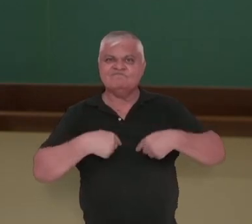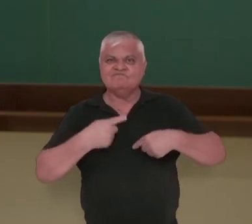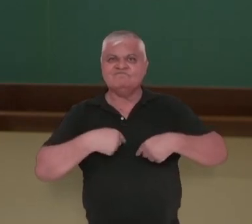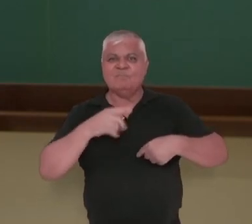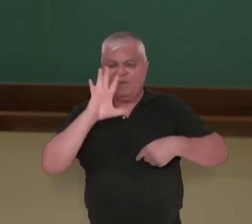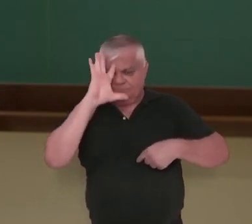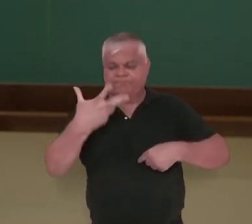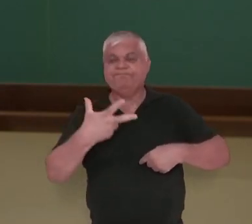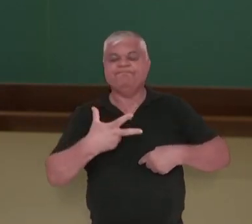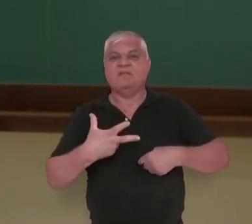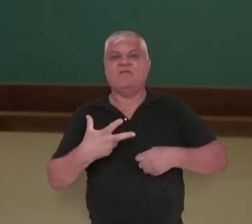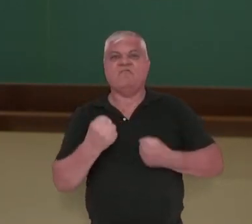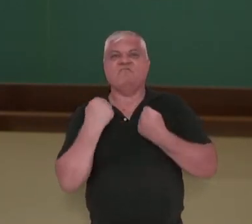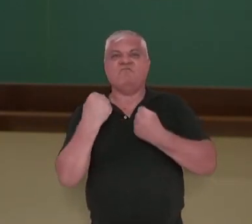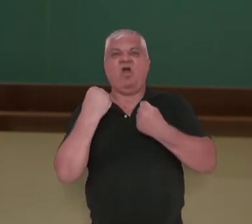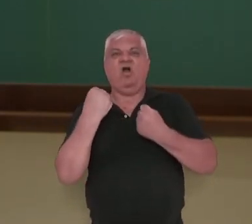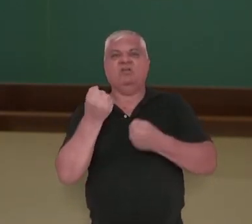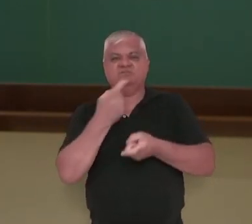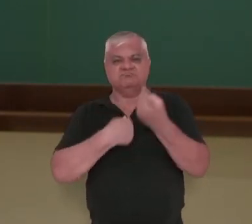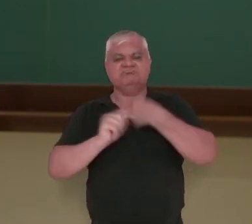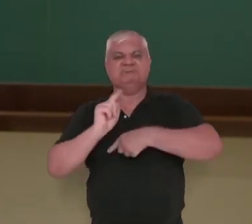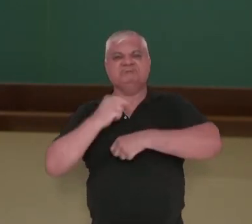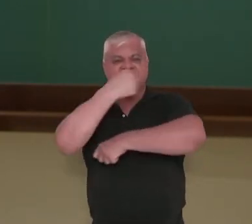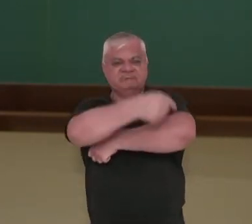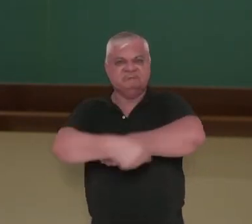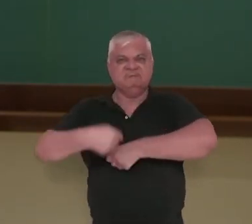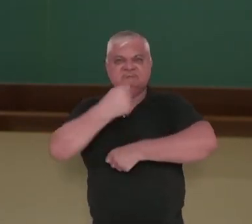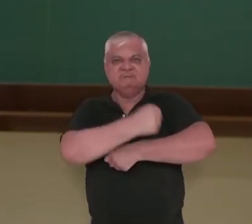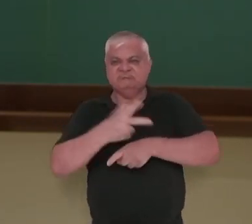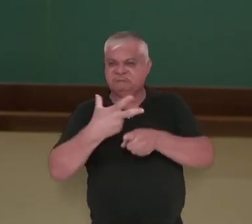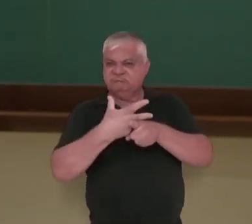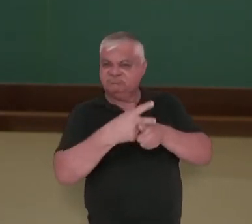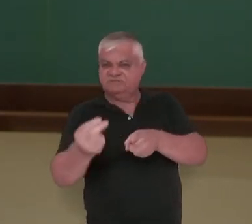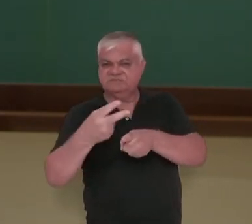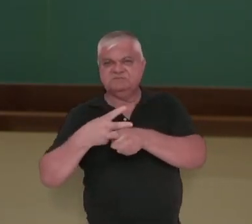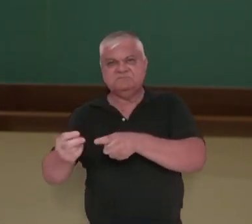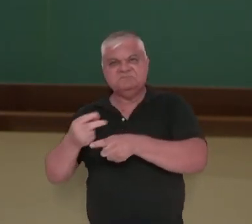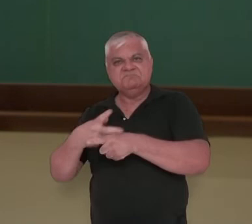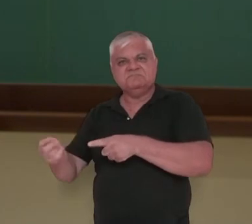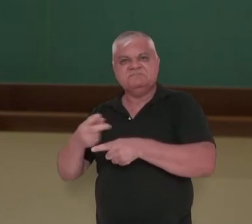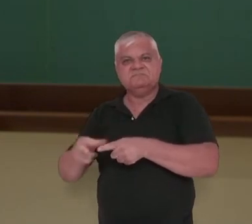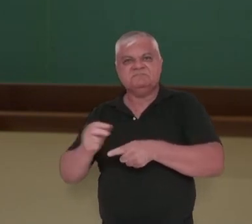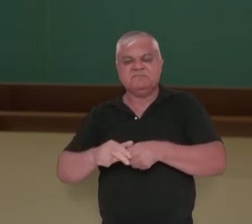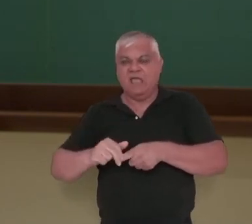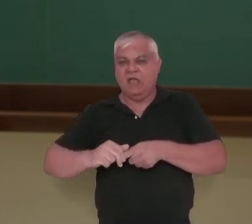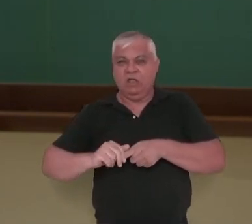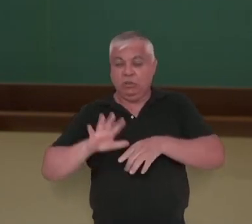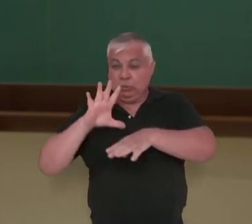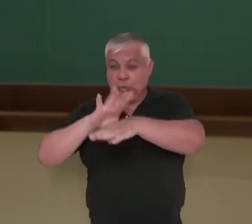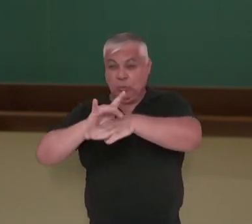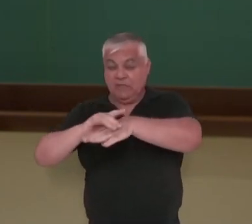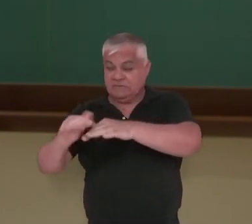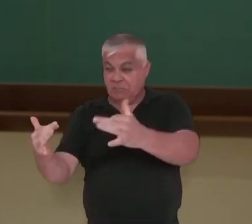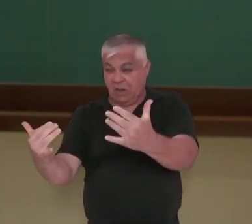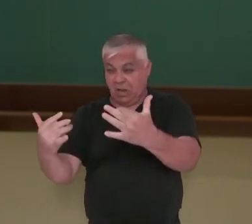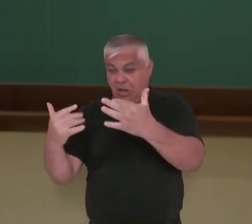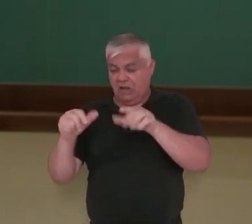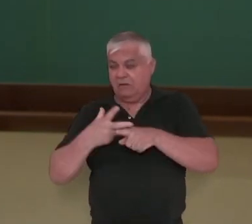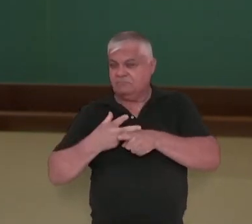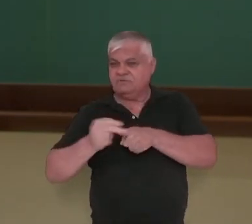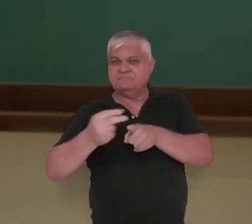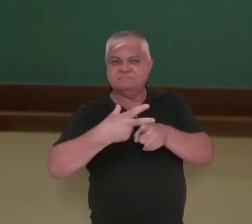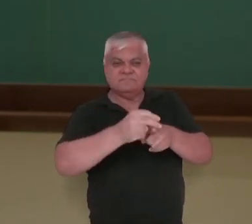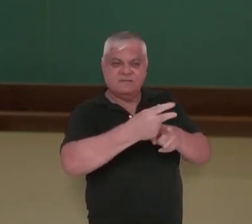quê? A produzir as células de defesa. E, ao produzir as células de defesa, mais anticorpos teremos e,